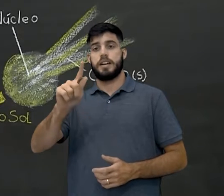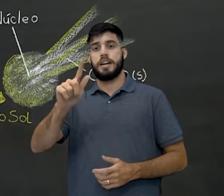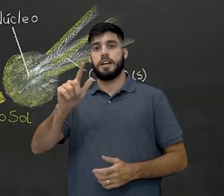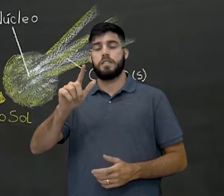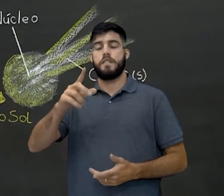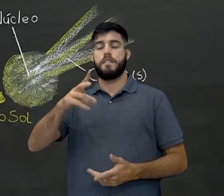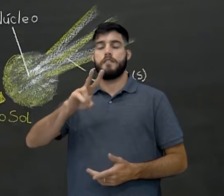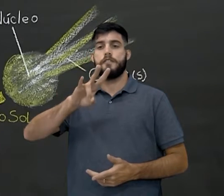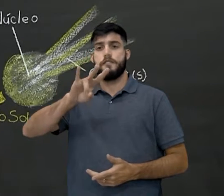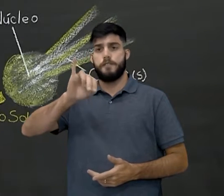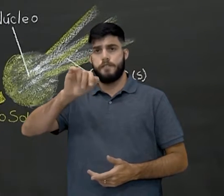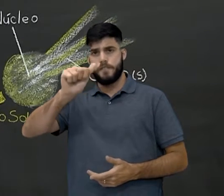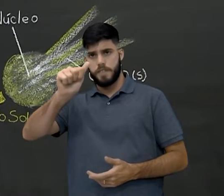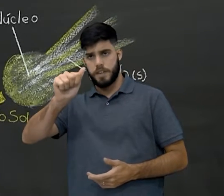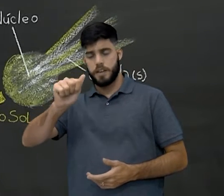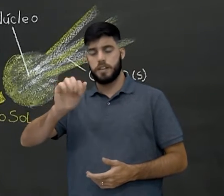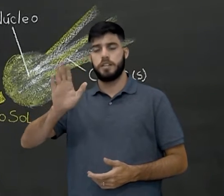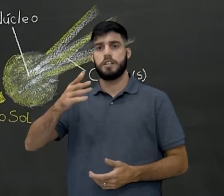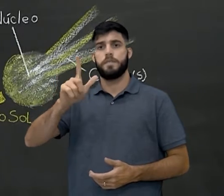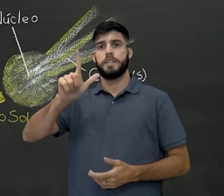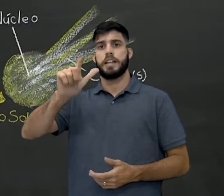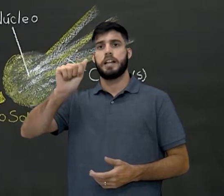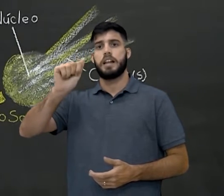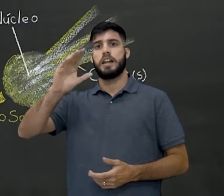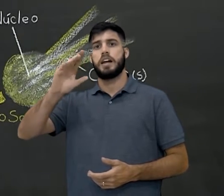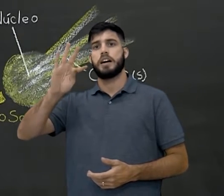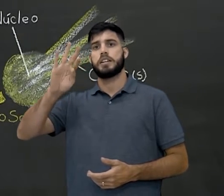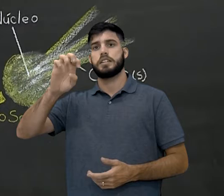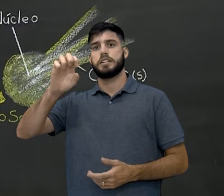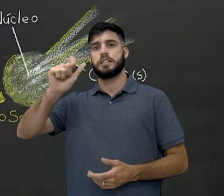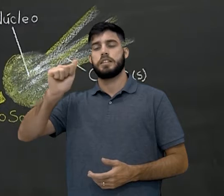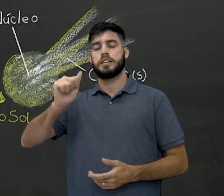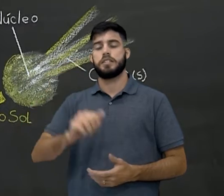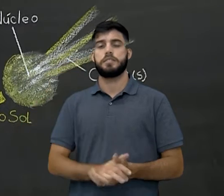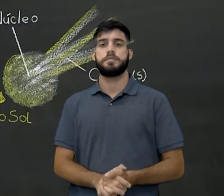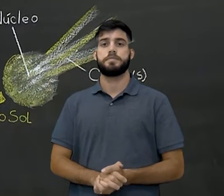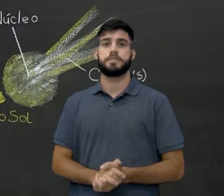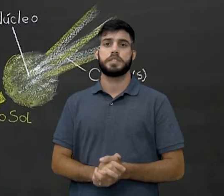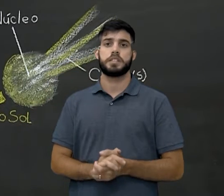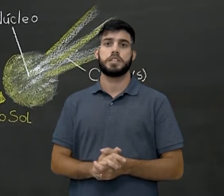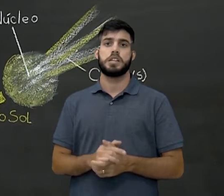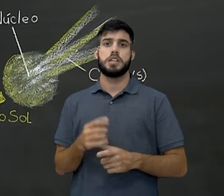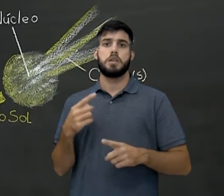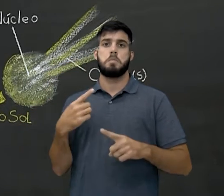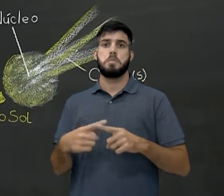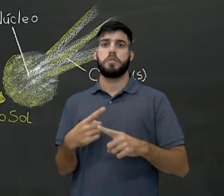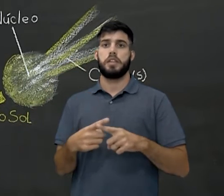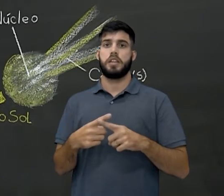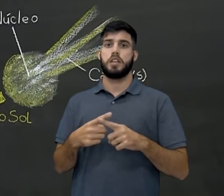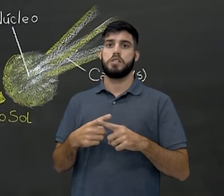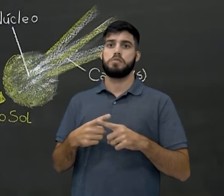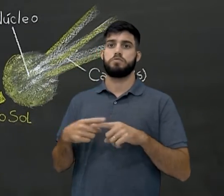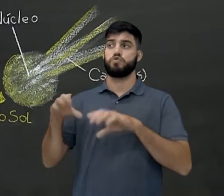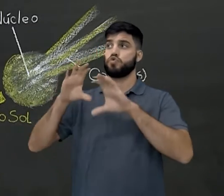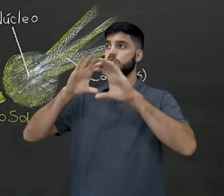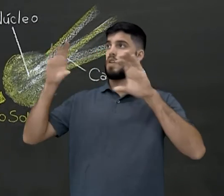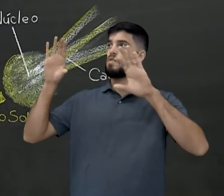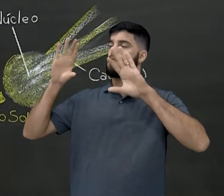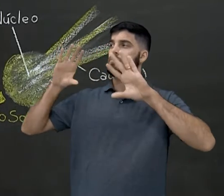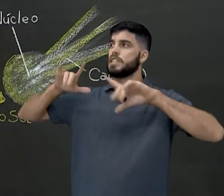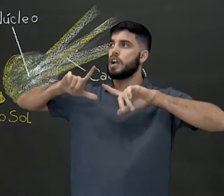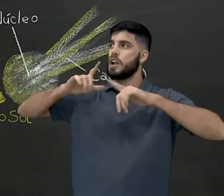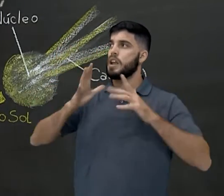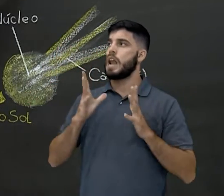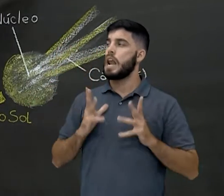Láctea, recebeu esse nome Láctea de leite devido à visualização num céu muito limpo, assim, esbranquiçado. Ela tem